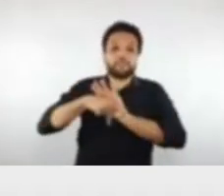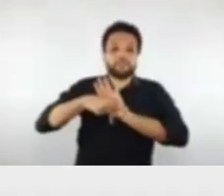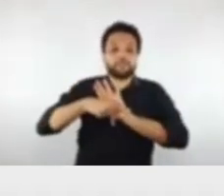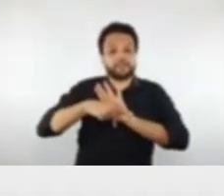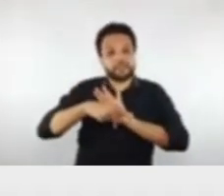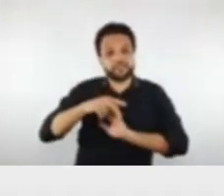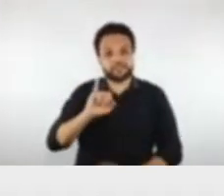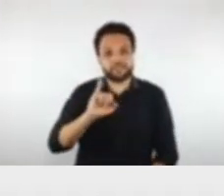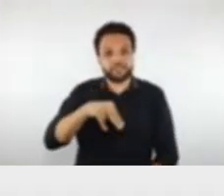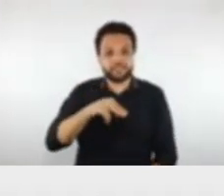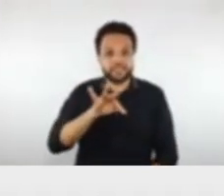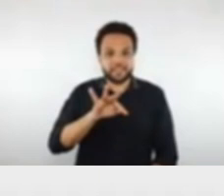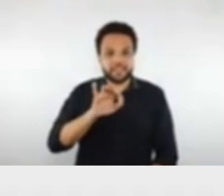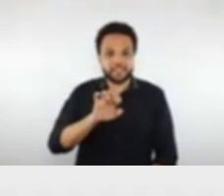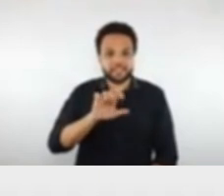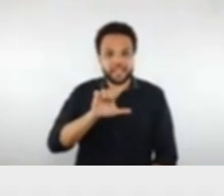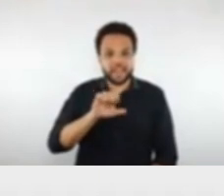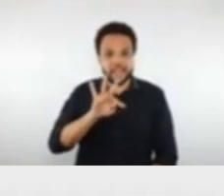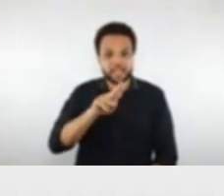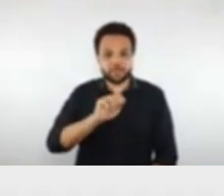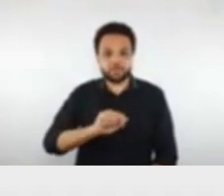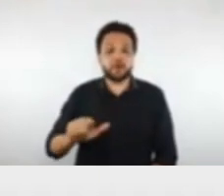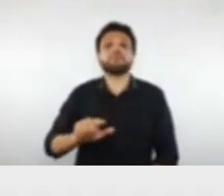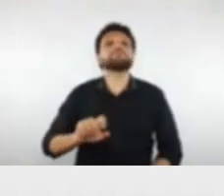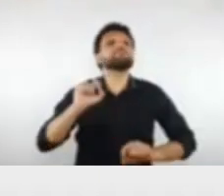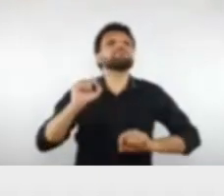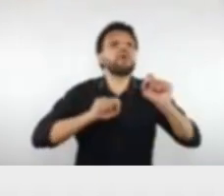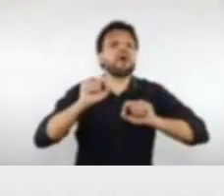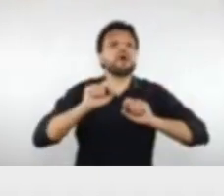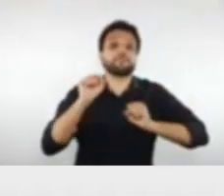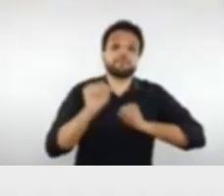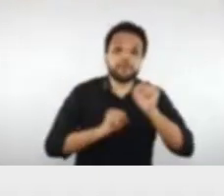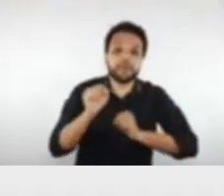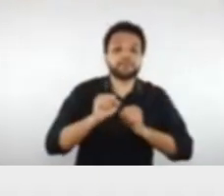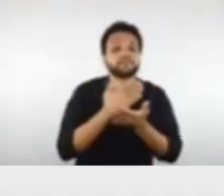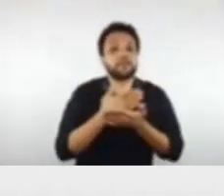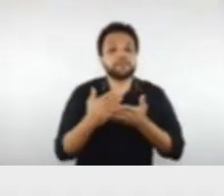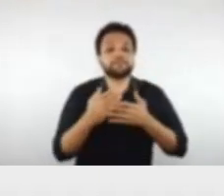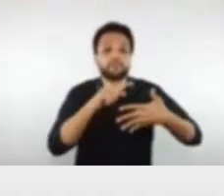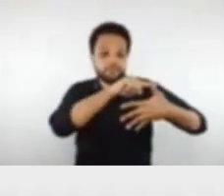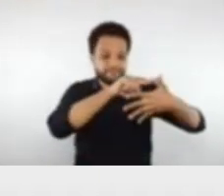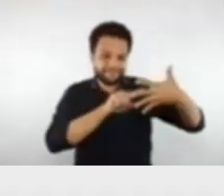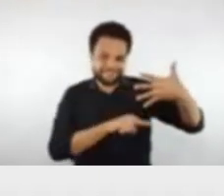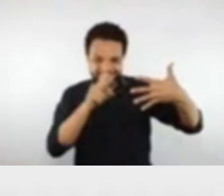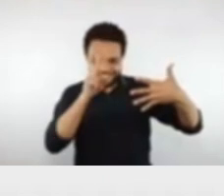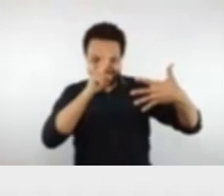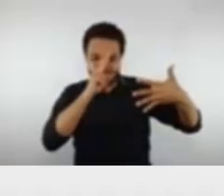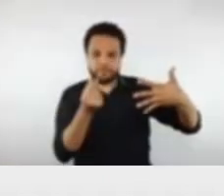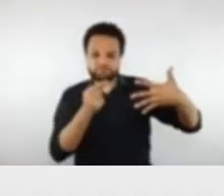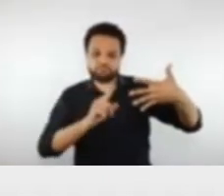valuation das empresas, quais são as empresas que aumentaram o seu valor? As empresas que trabalham propriedade intelectual.